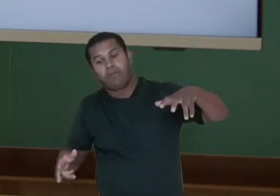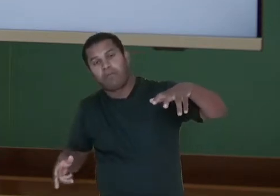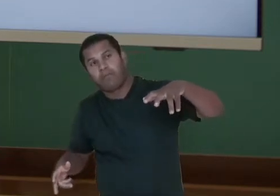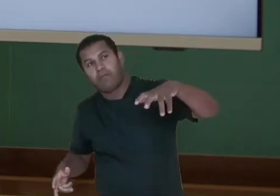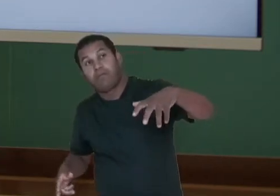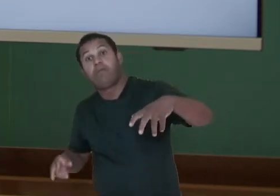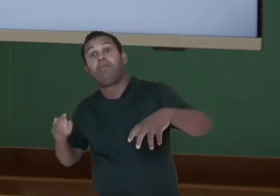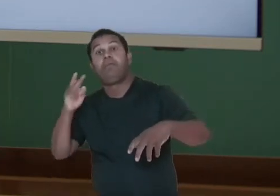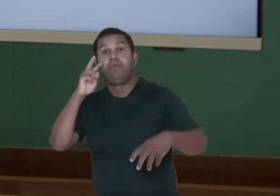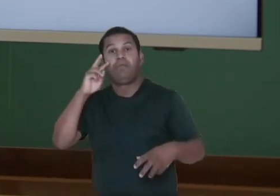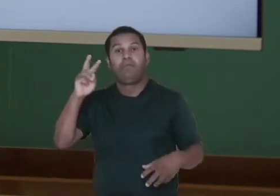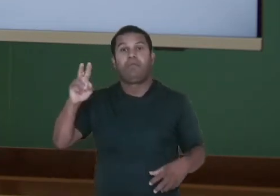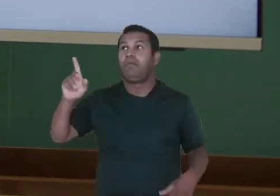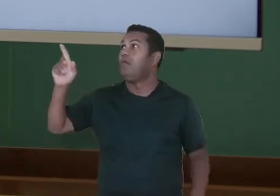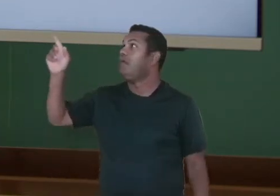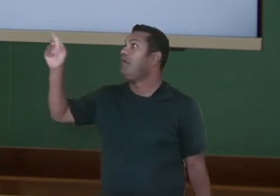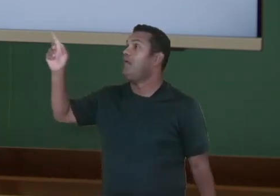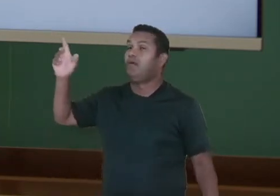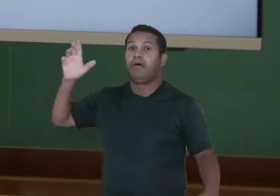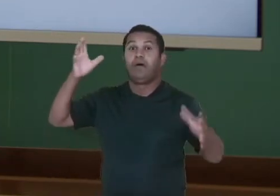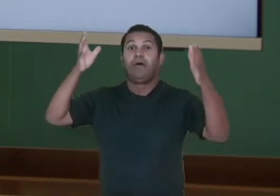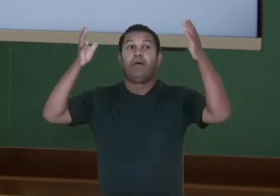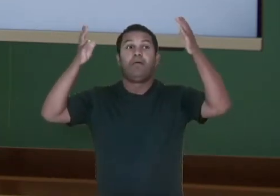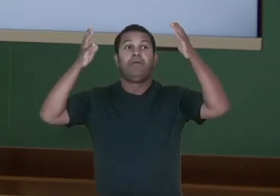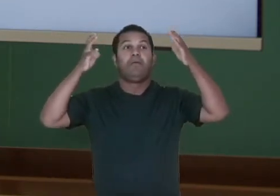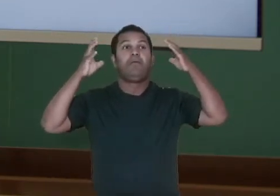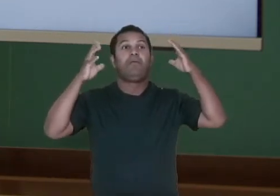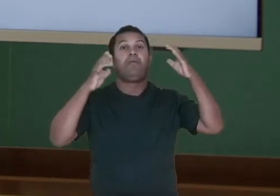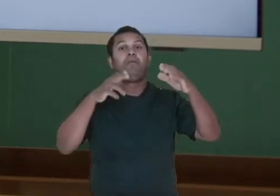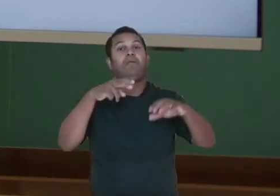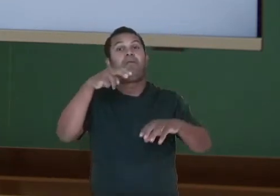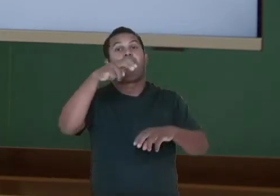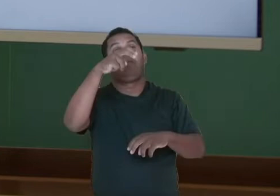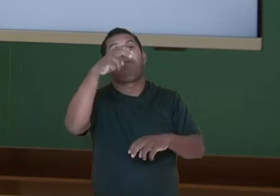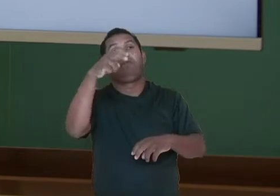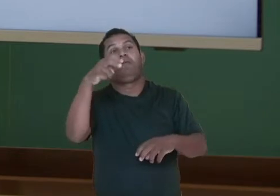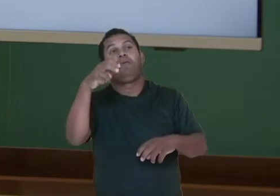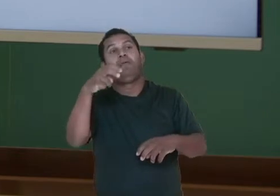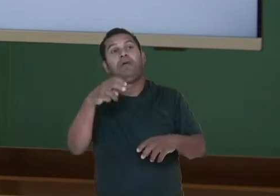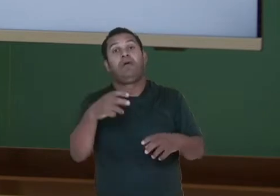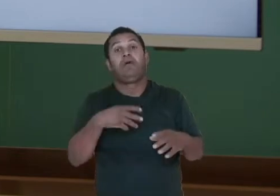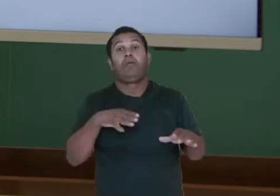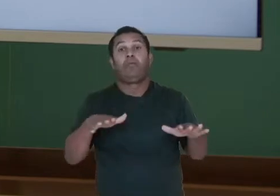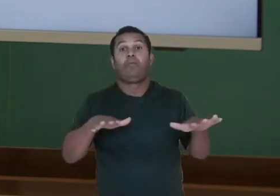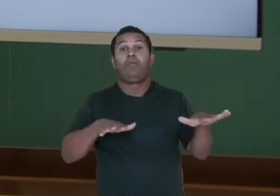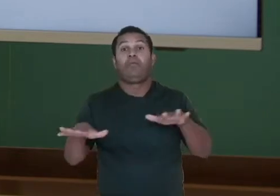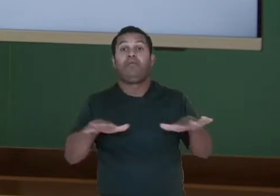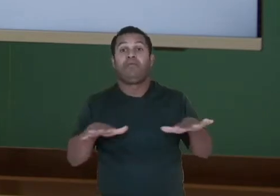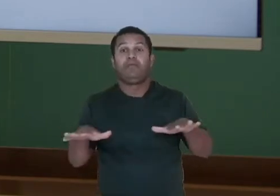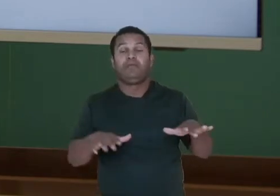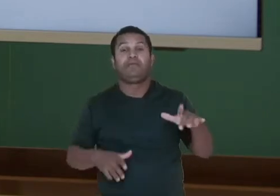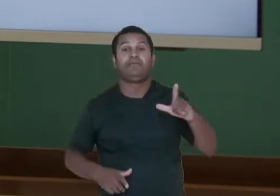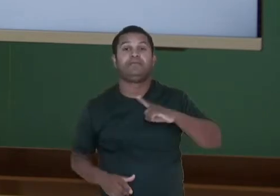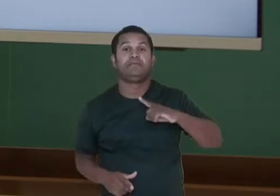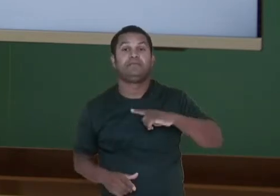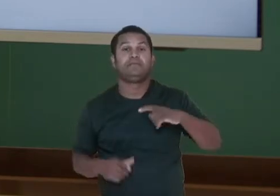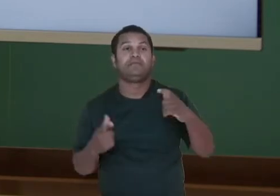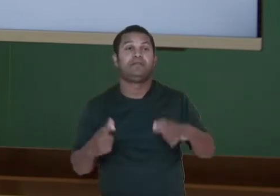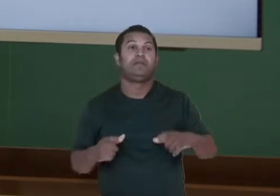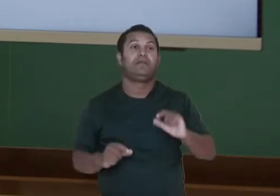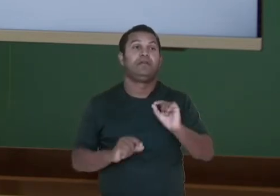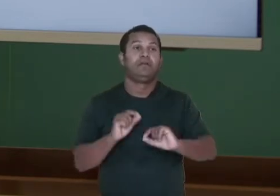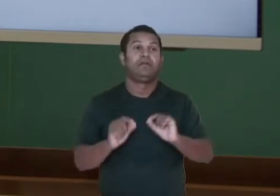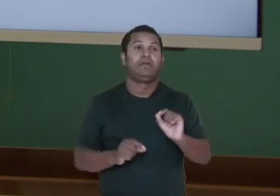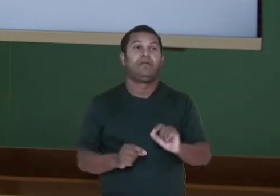de astronautas que saem, né, ou espaçonaves, é continuar seu movimento. Né? Inclusive tem uma